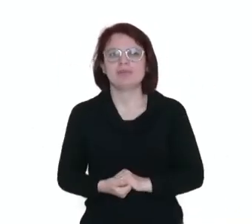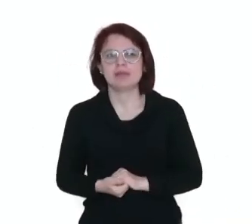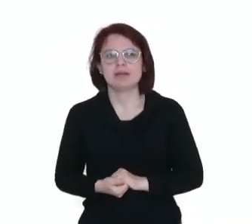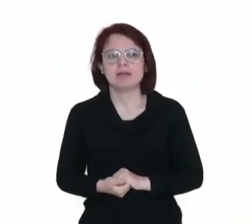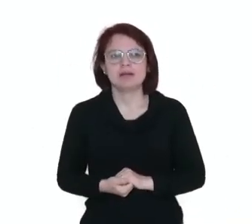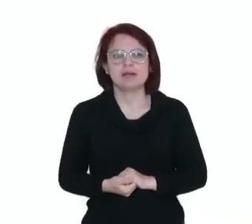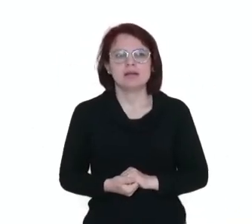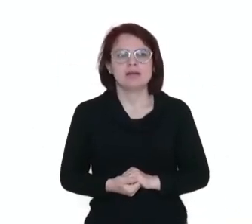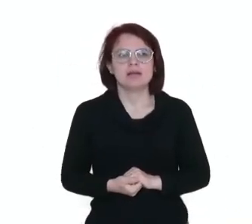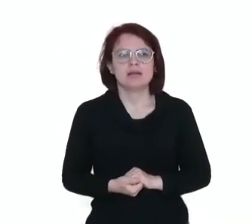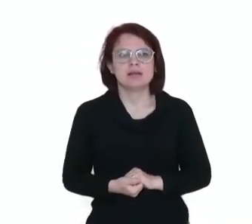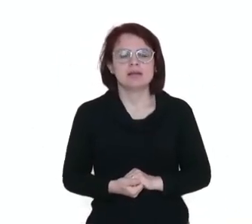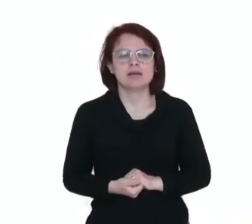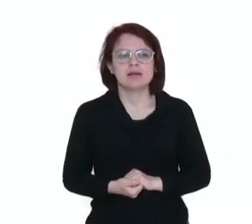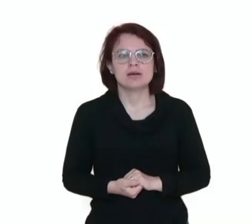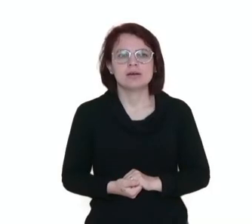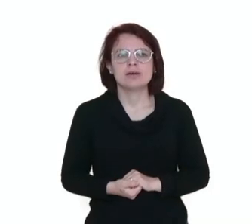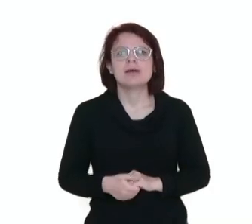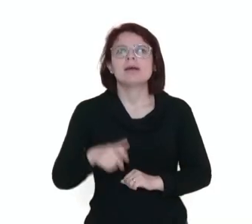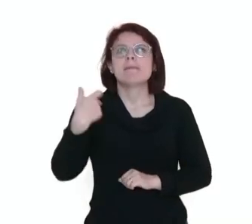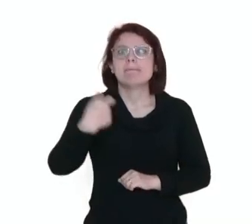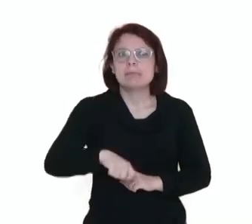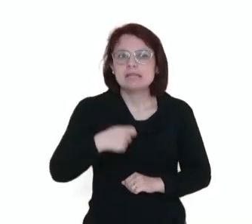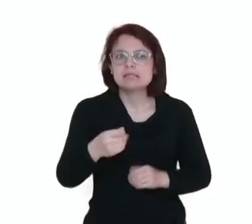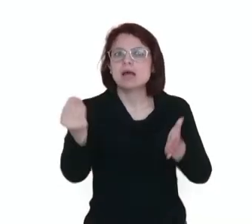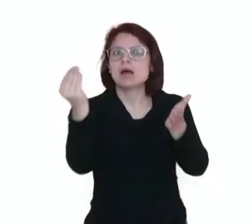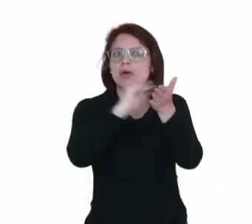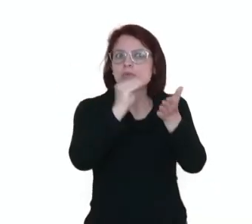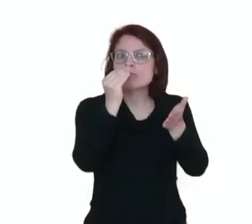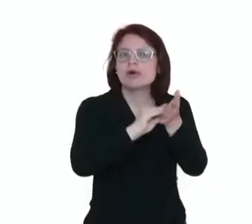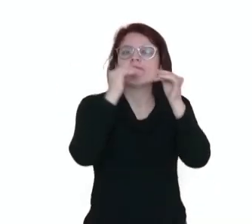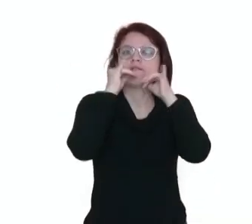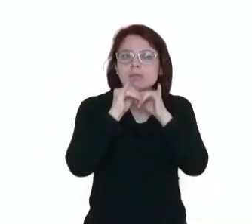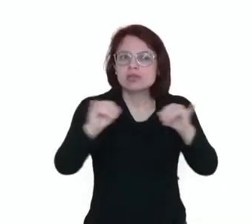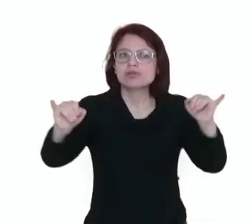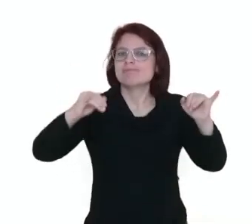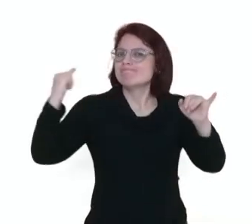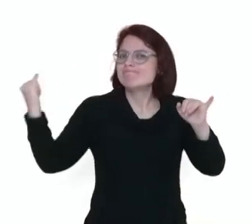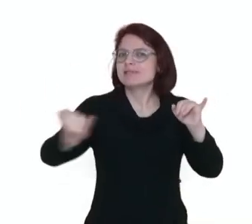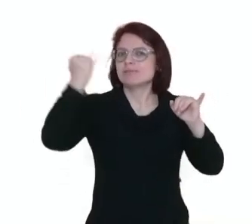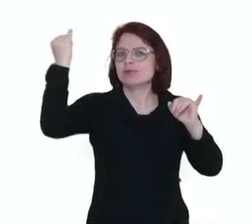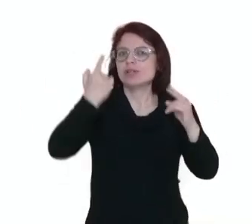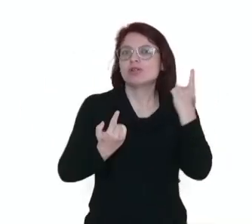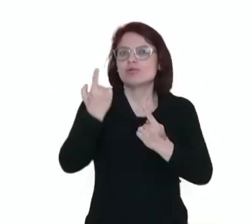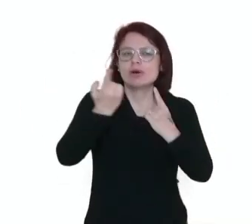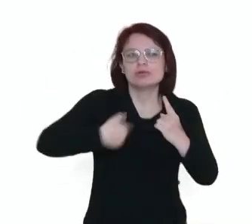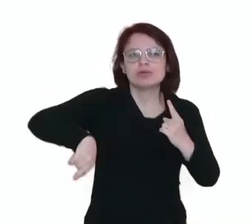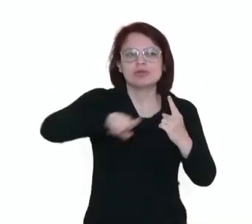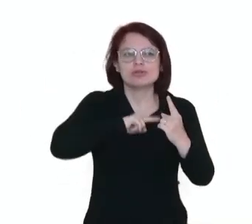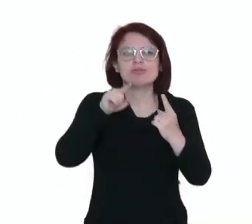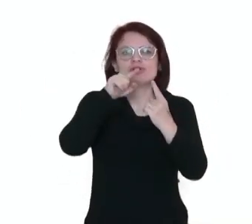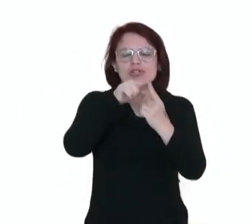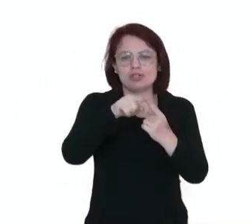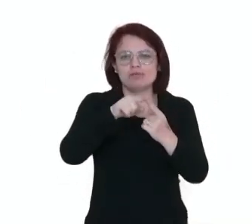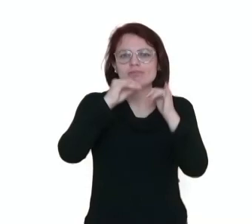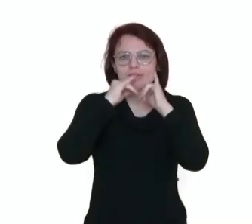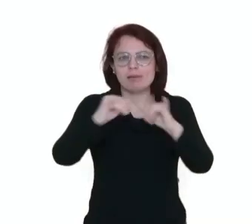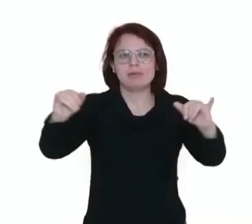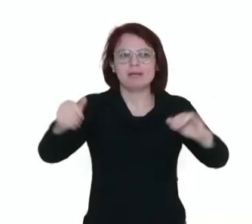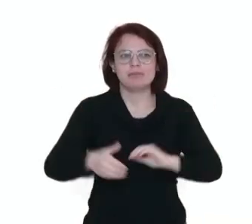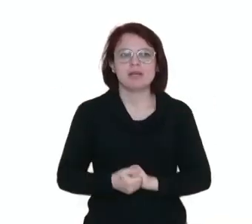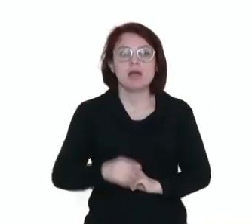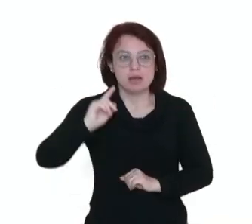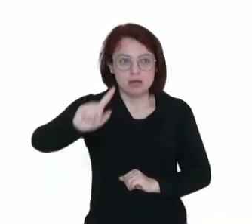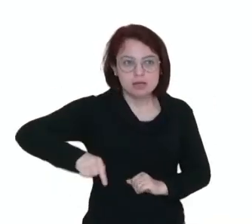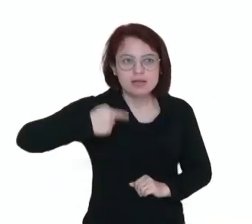retirados dessa imagem, colocar informações essenciais e quais os objetivos dessa campanha. E depois